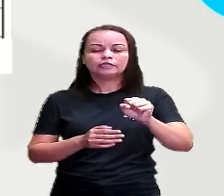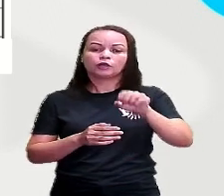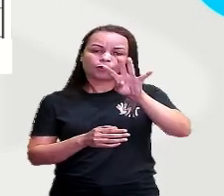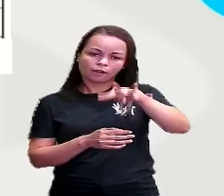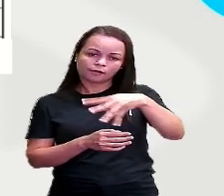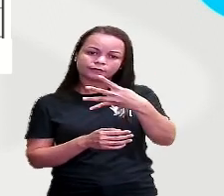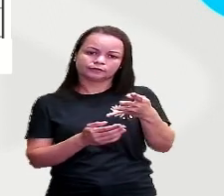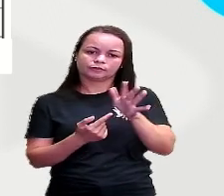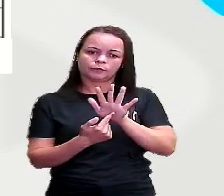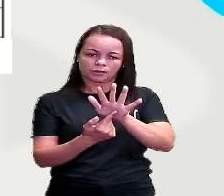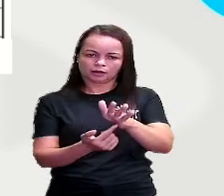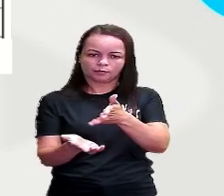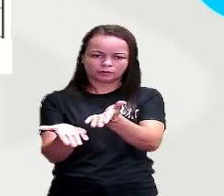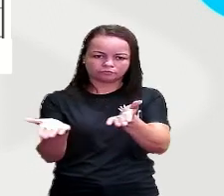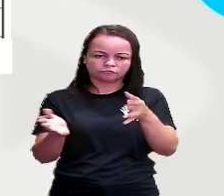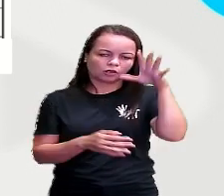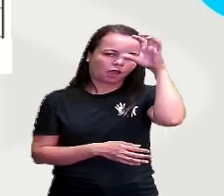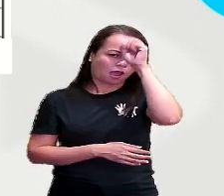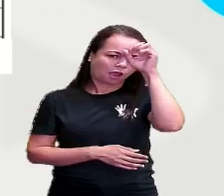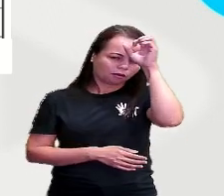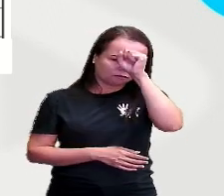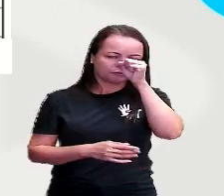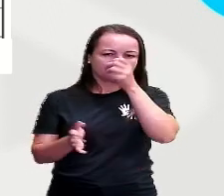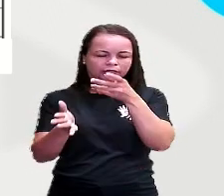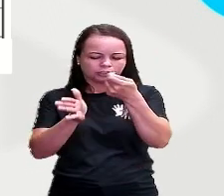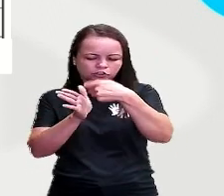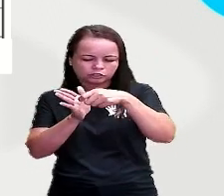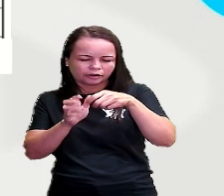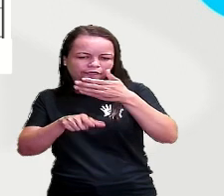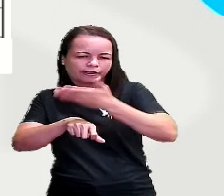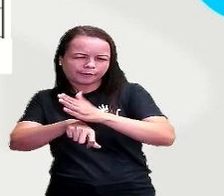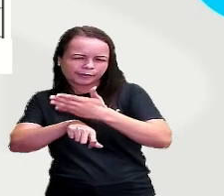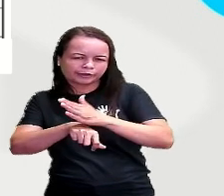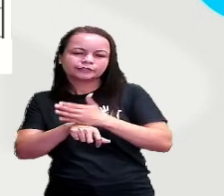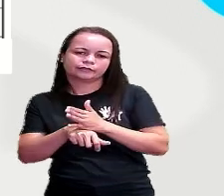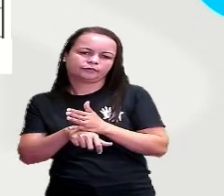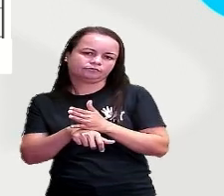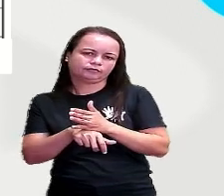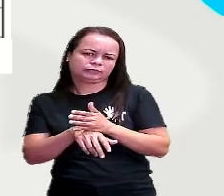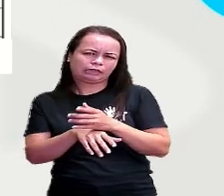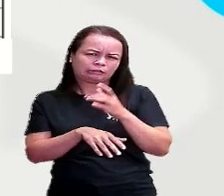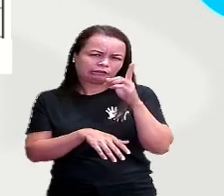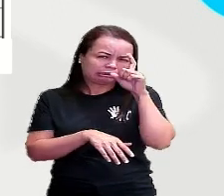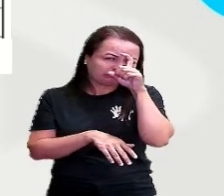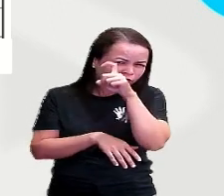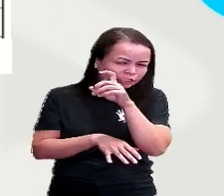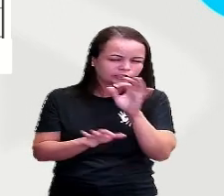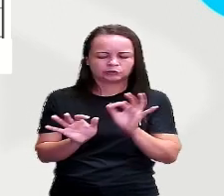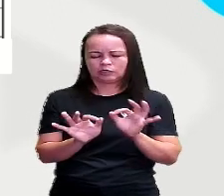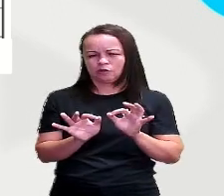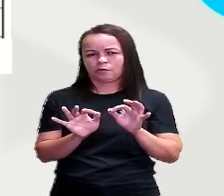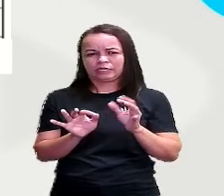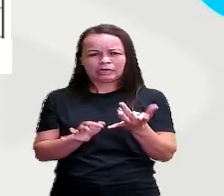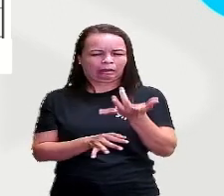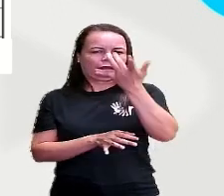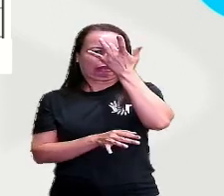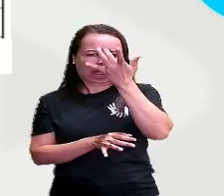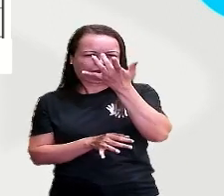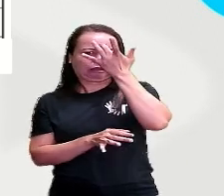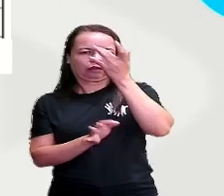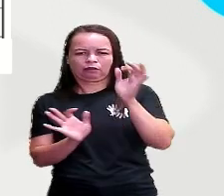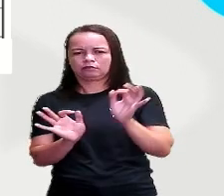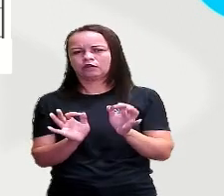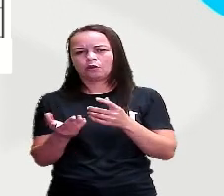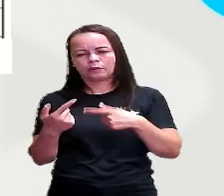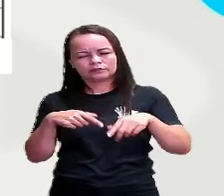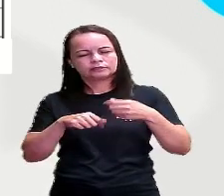gente realmente aprender, né? Escrever aí, praticar, não é difícil. Não precisa estar decorando. E sim estar relembrando,